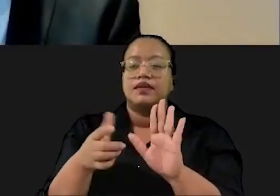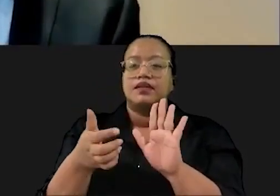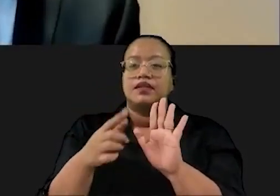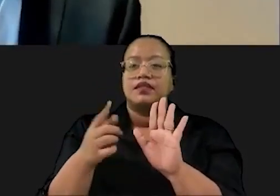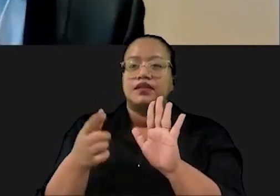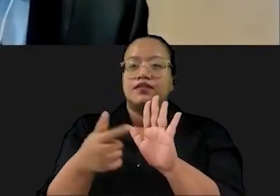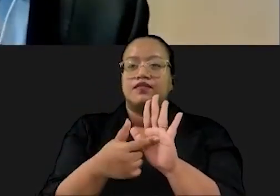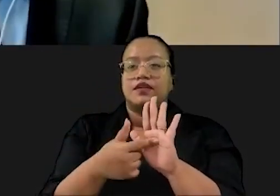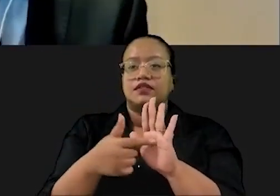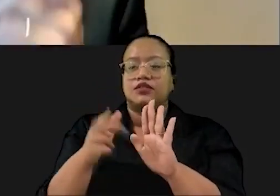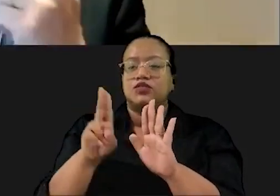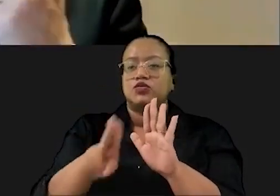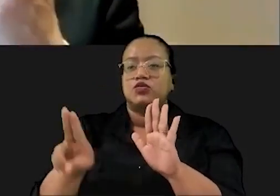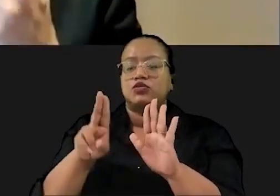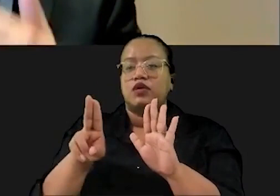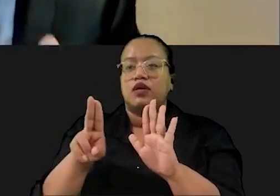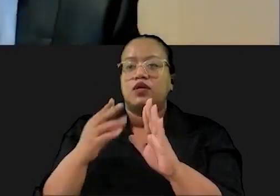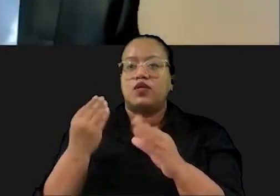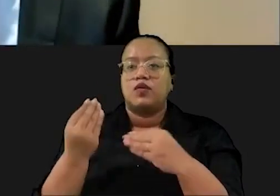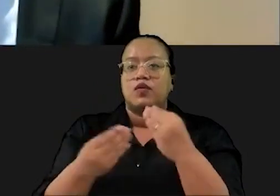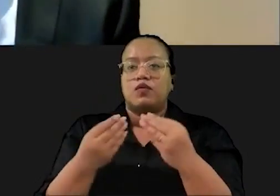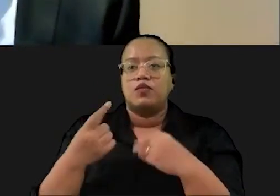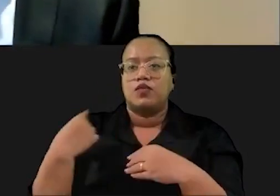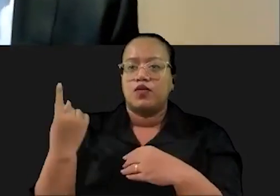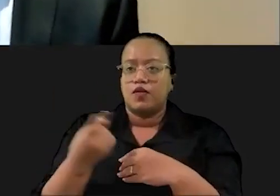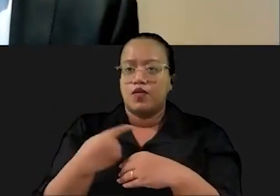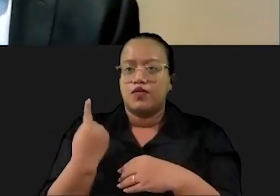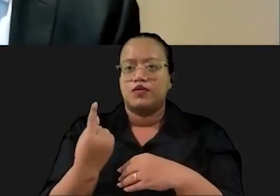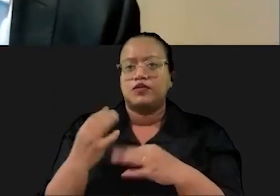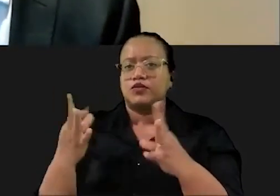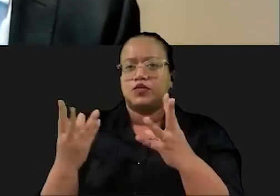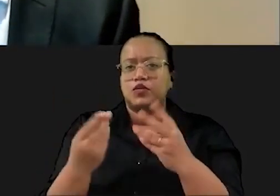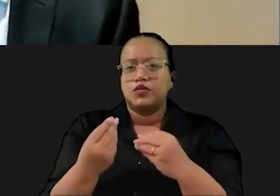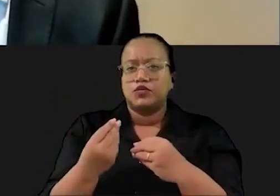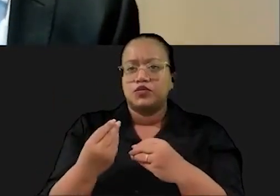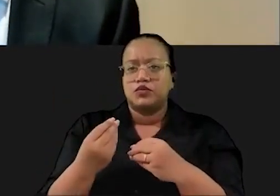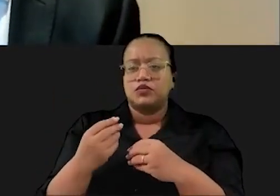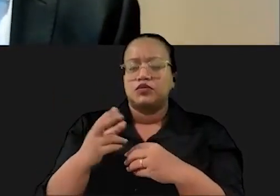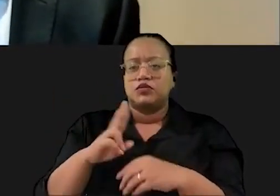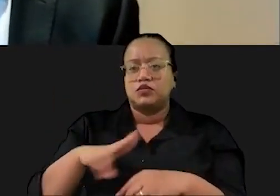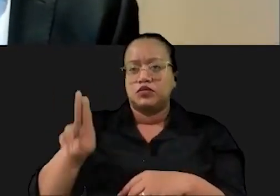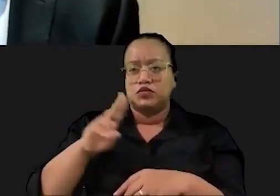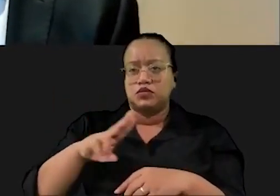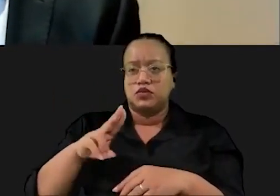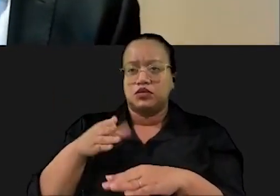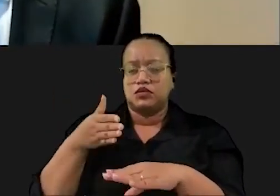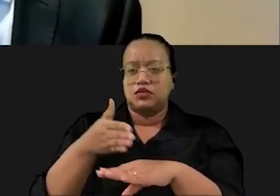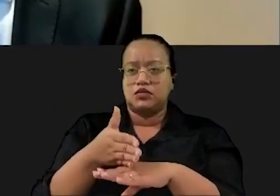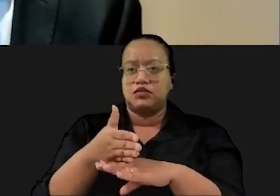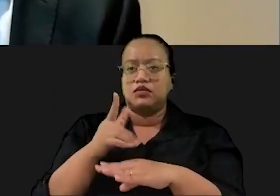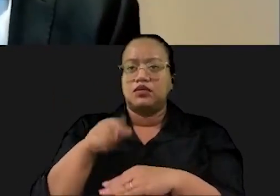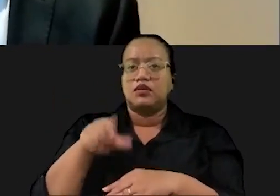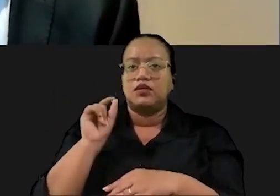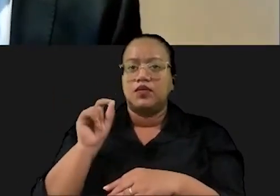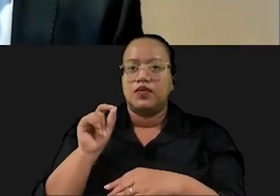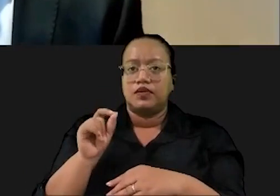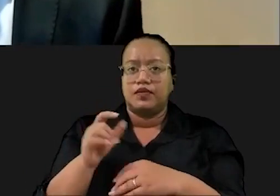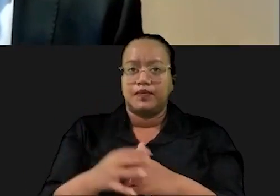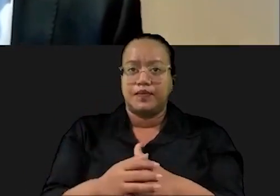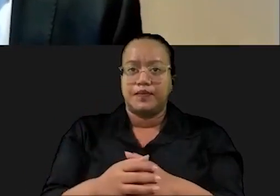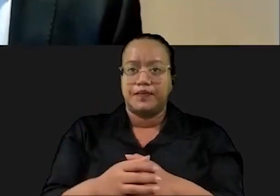para todos os usuários, na verdade, né, é aquilo que acaba sendo o que mais nos incomoda, o que